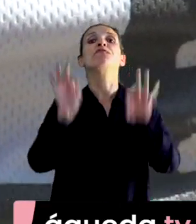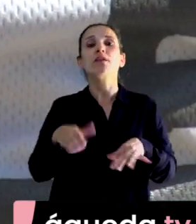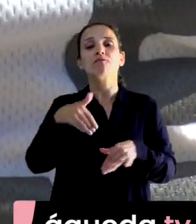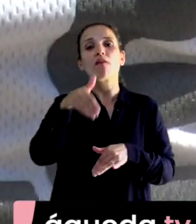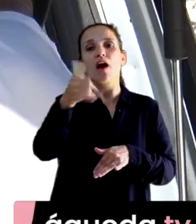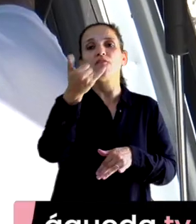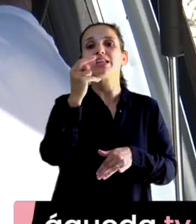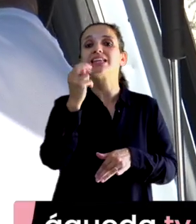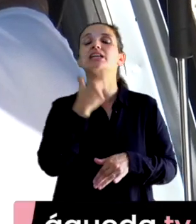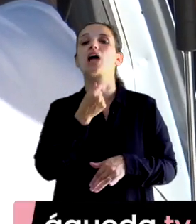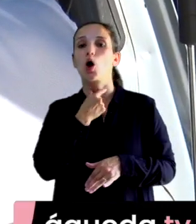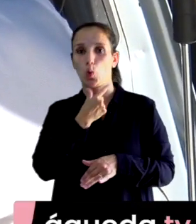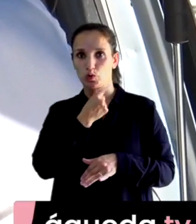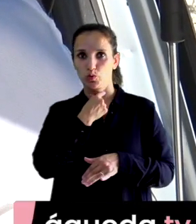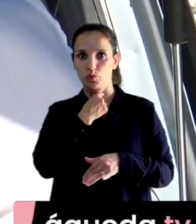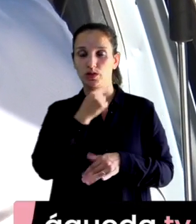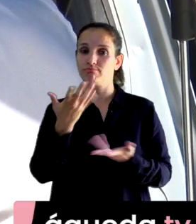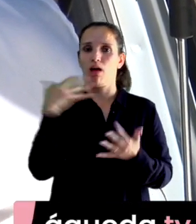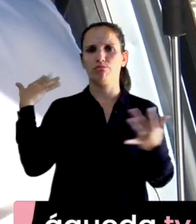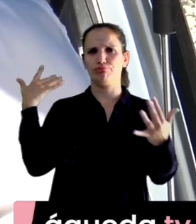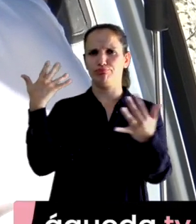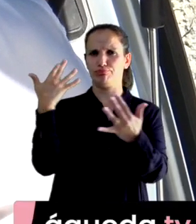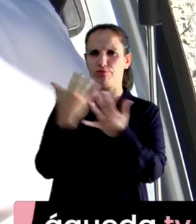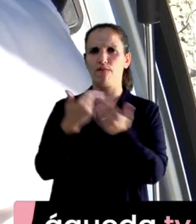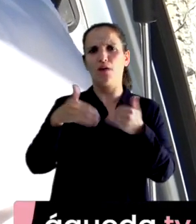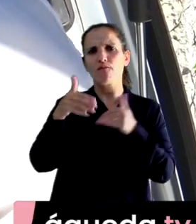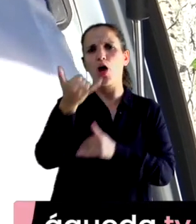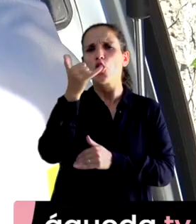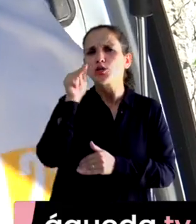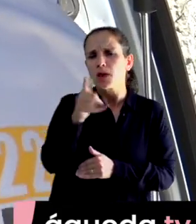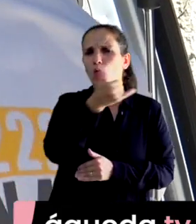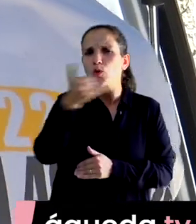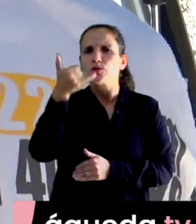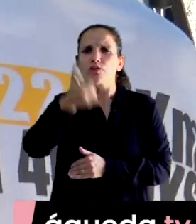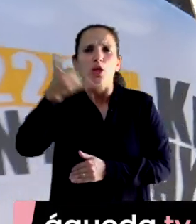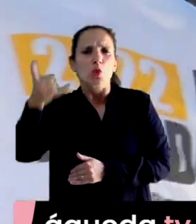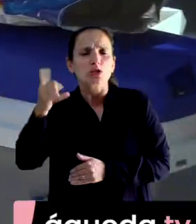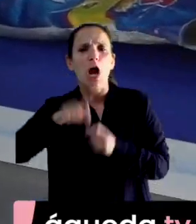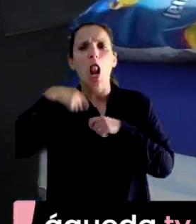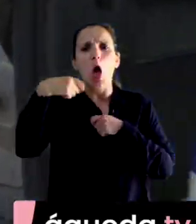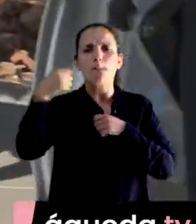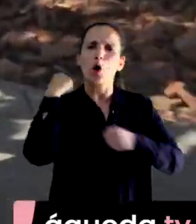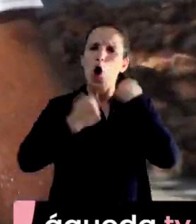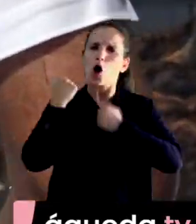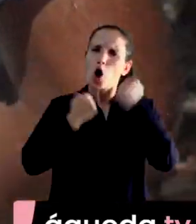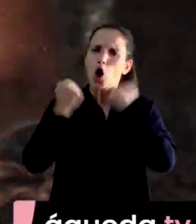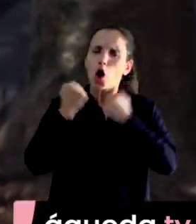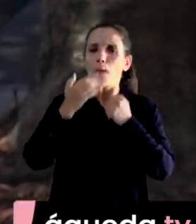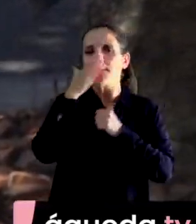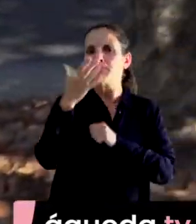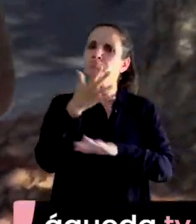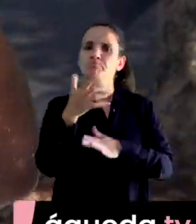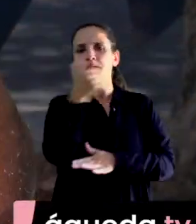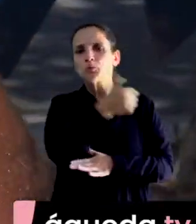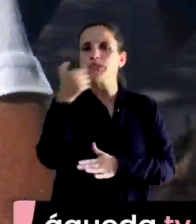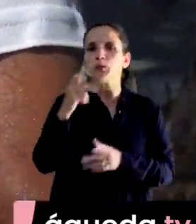e só irá terminar no dia vinte e três de agosto até lá irá completar 2222 km correndo